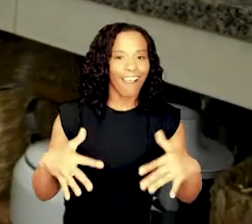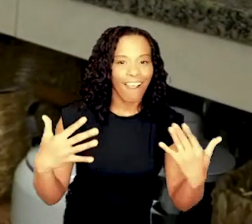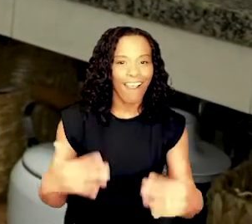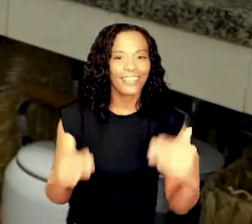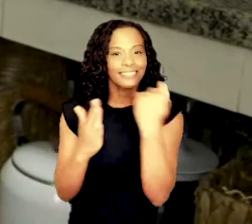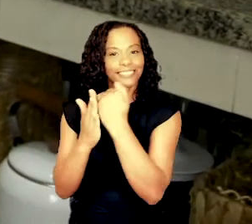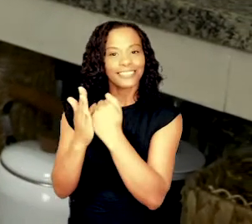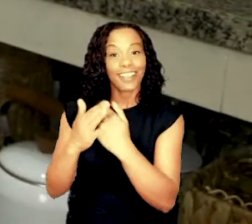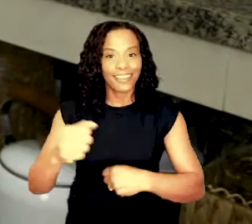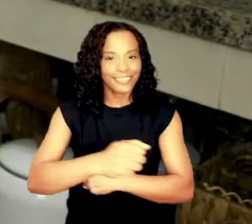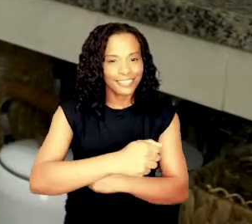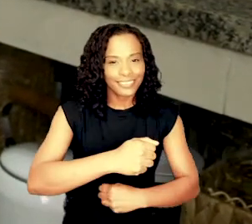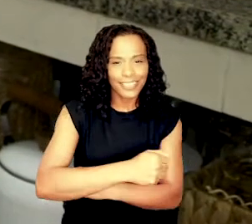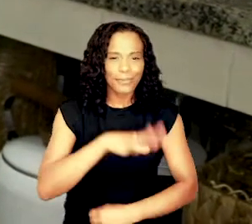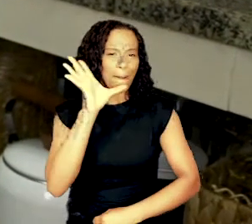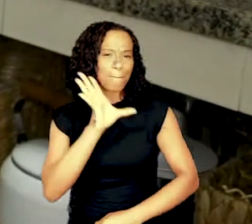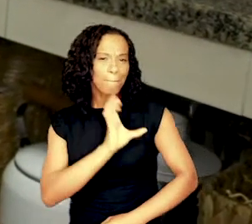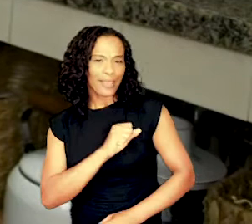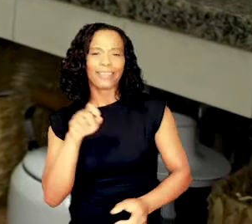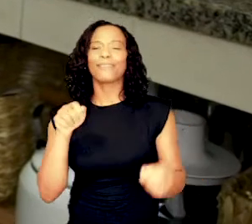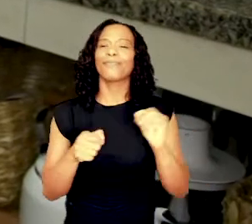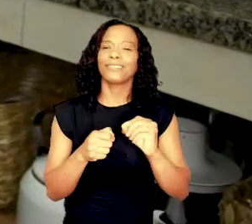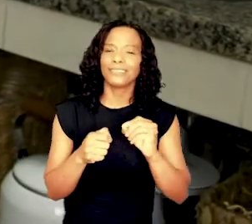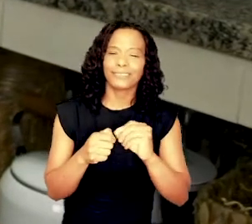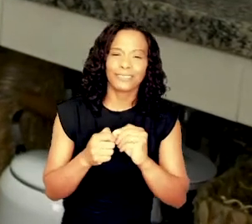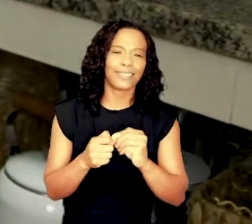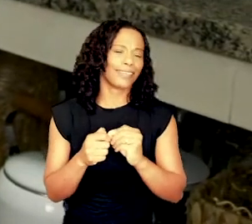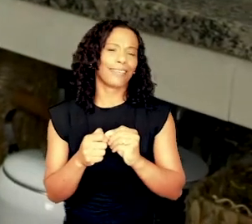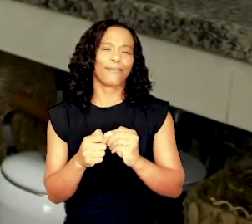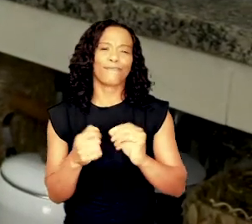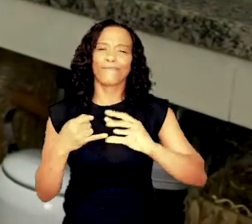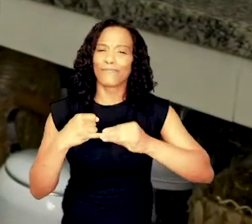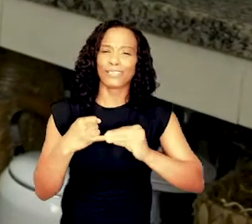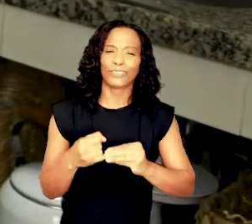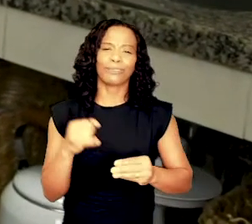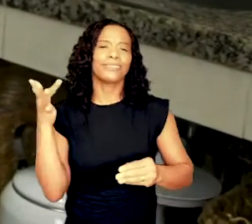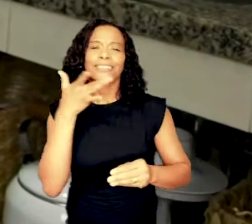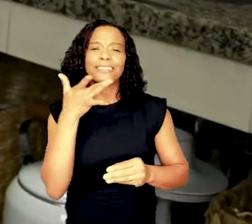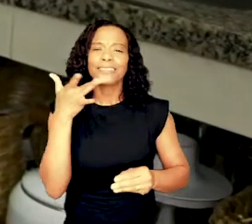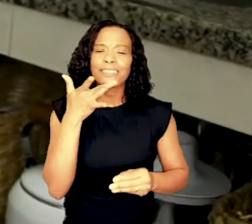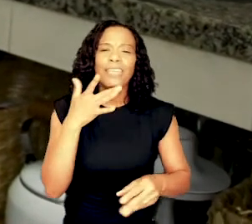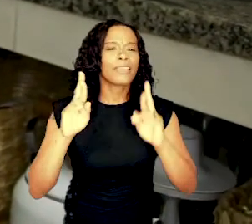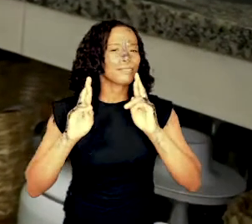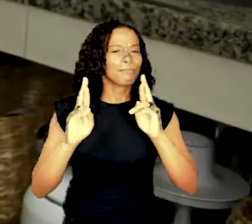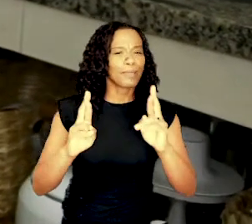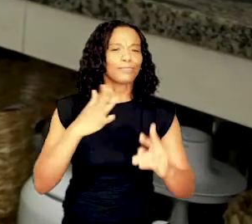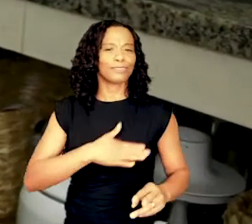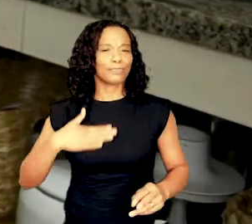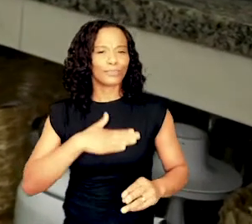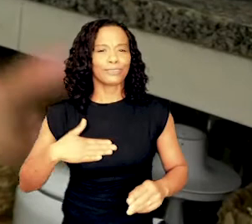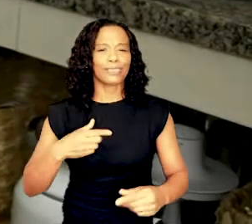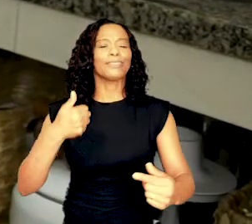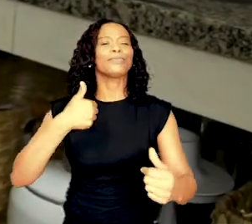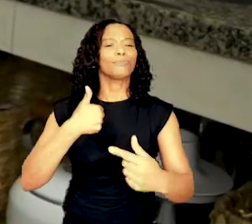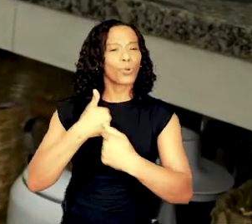Eu tô muito feliz com essa receita. Eu amei fazer. É feijão tropeiro, vegano, delicioso. Então eu espero que vocês tenham se divertido,